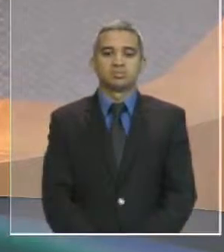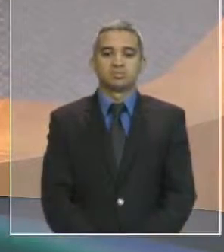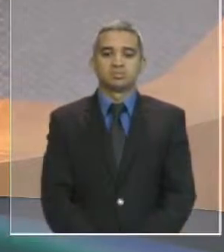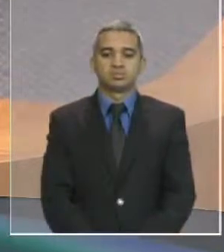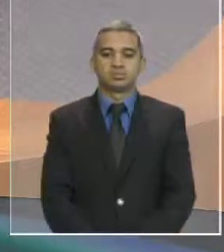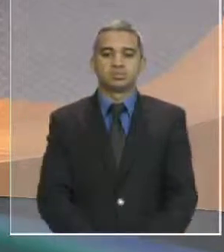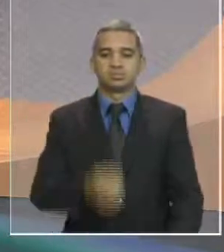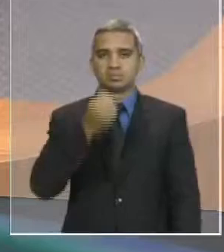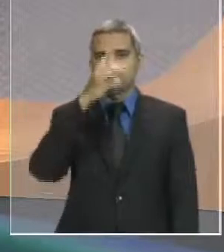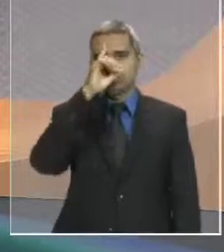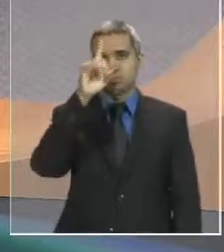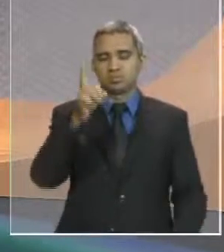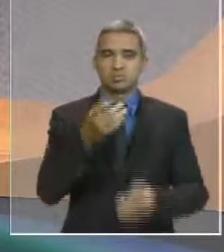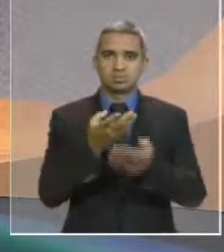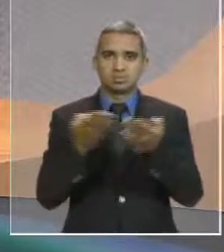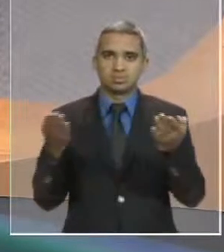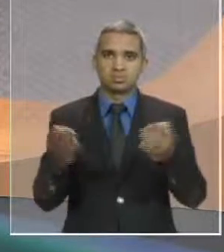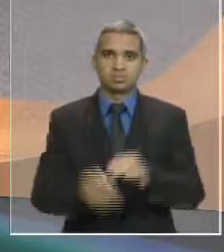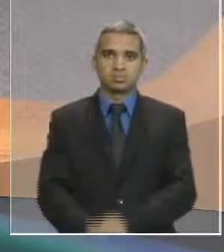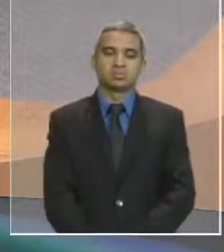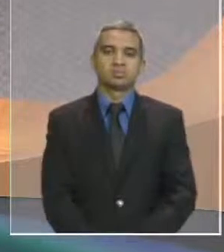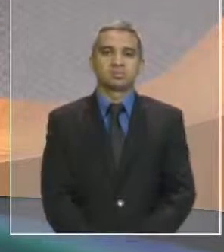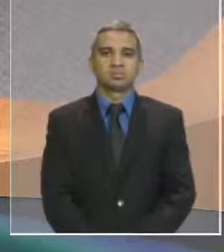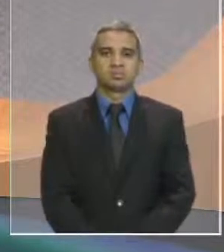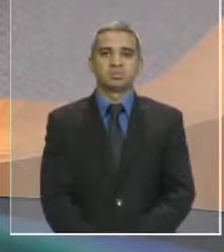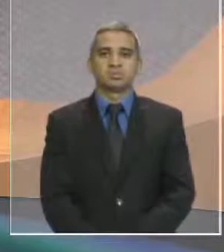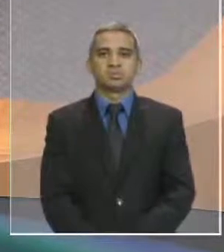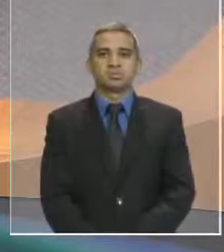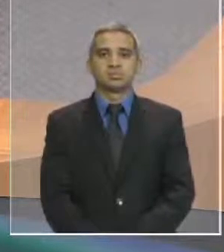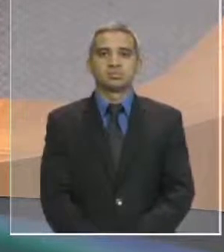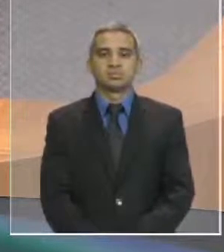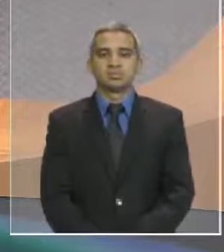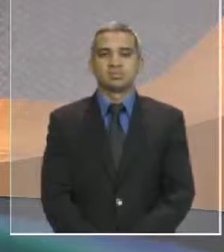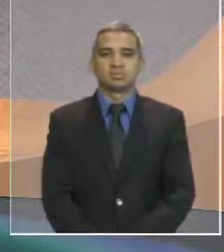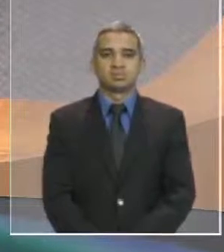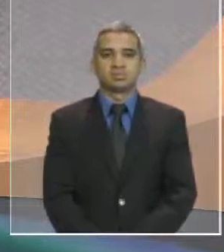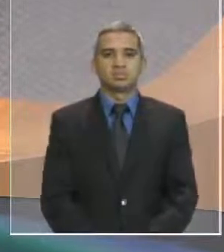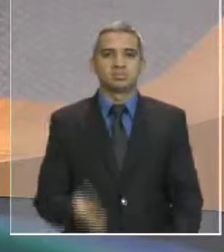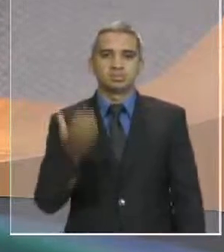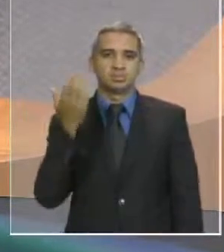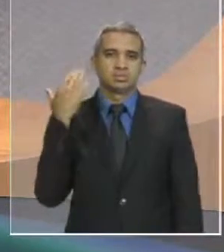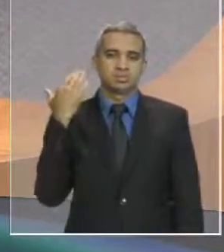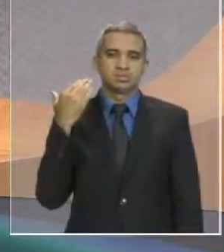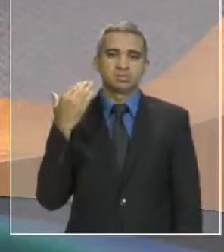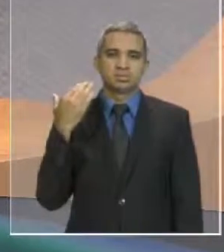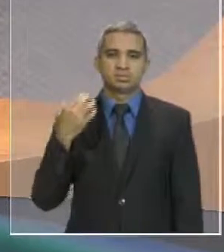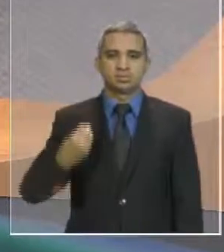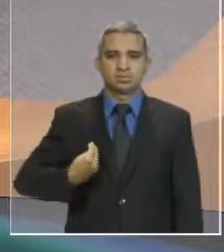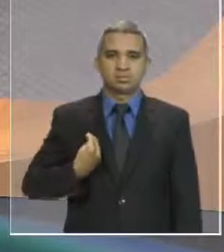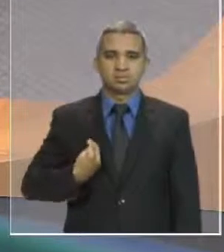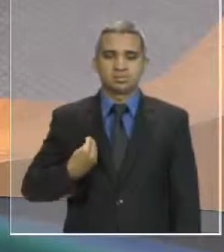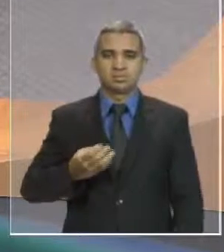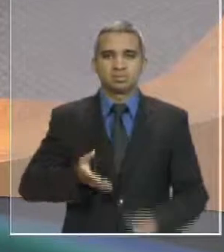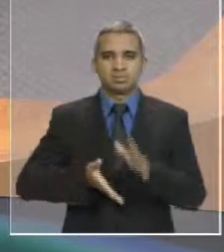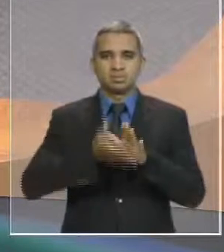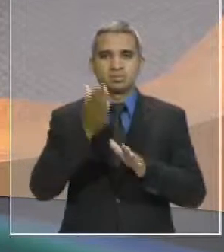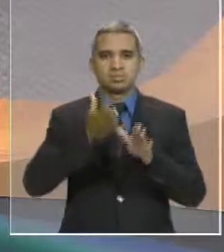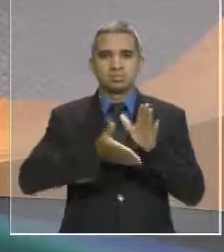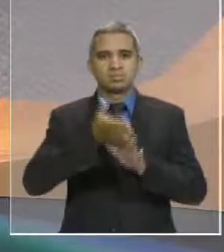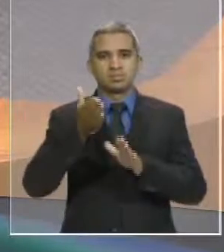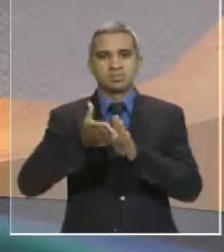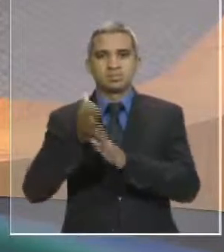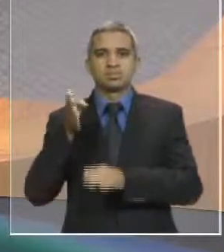Muito bom dia a todos. Eu estive viajando esses últimos dias aqui na Baixada.